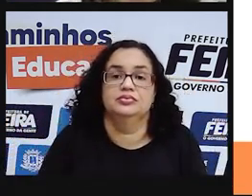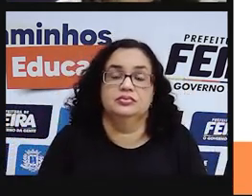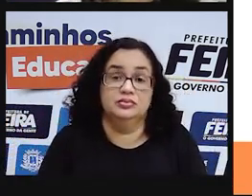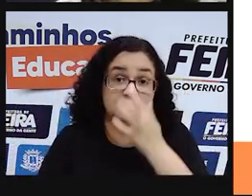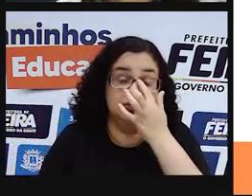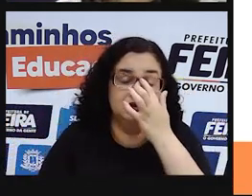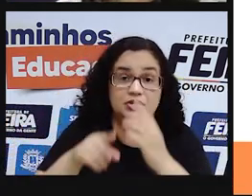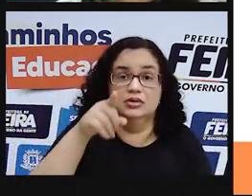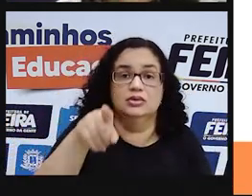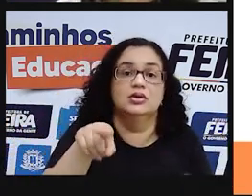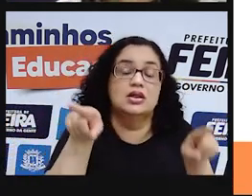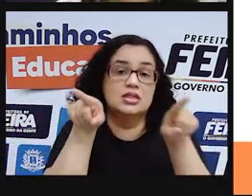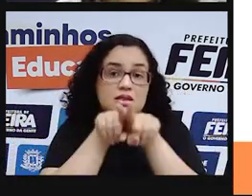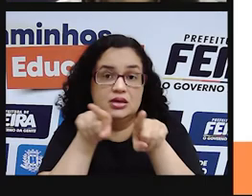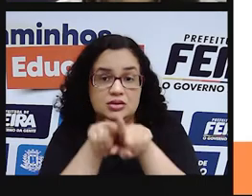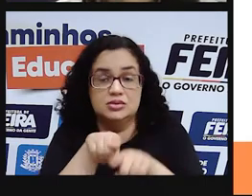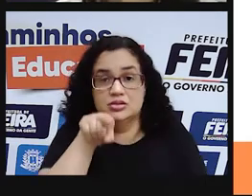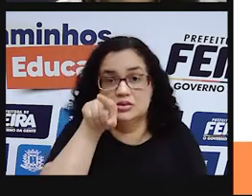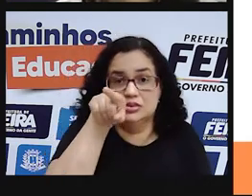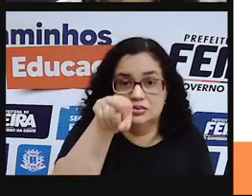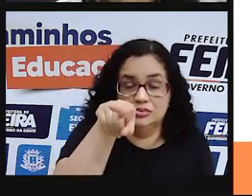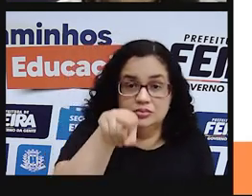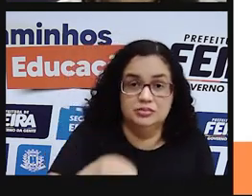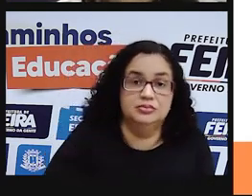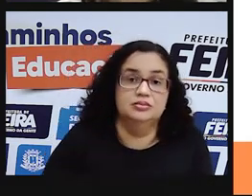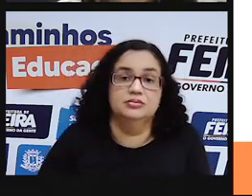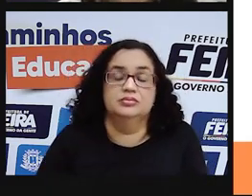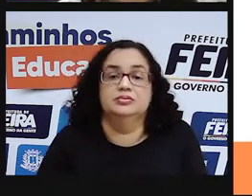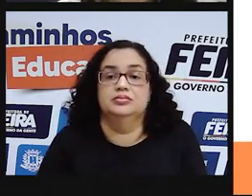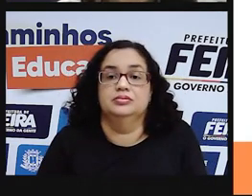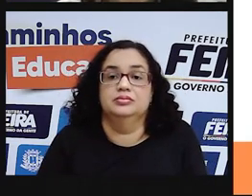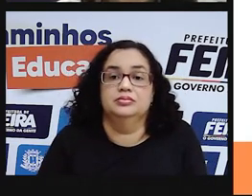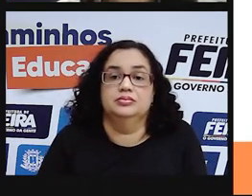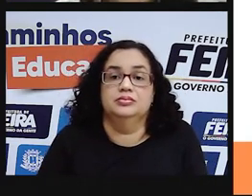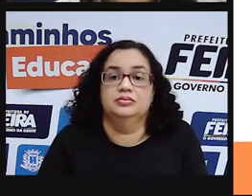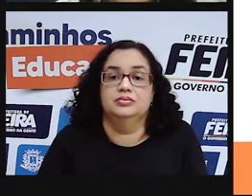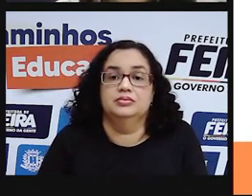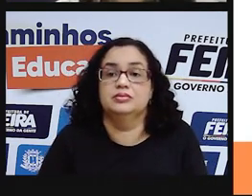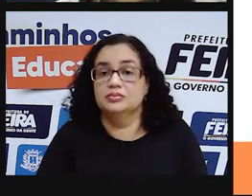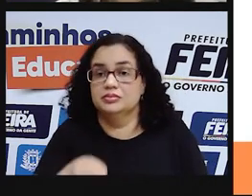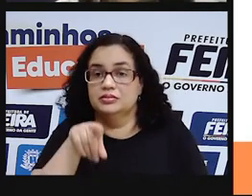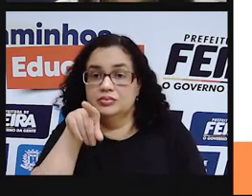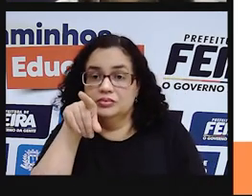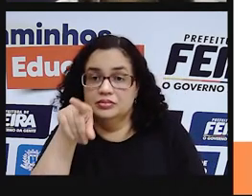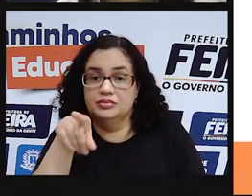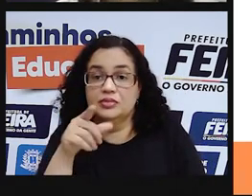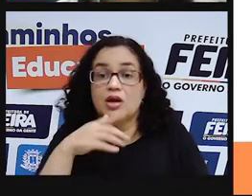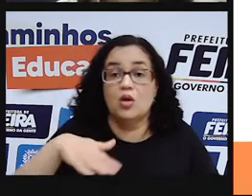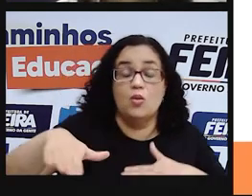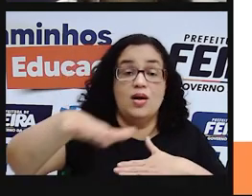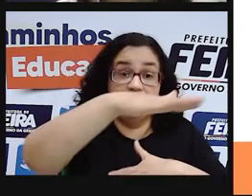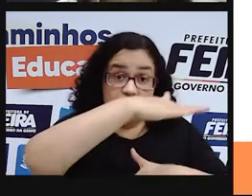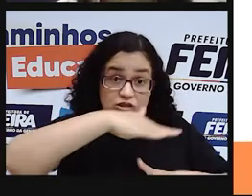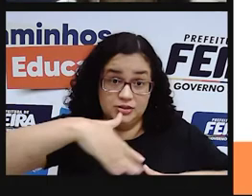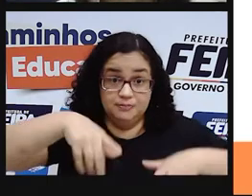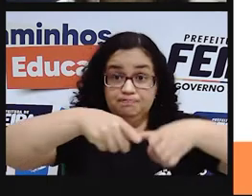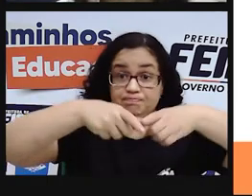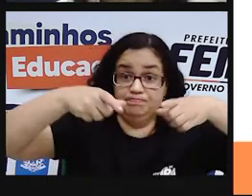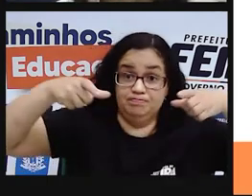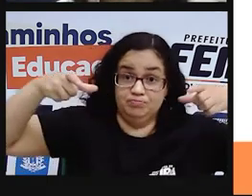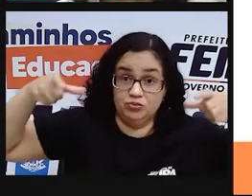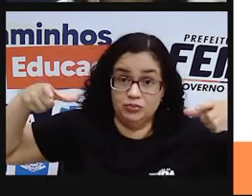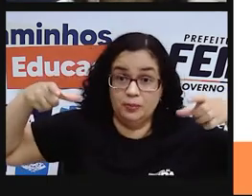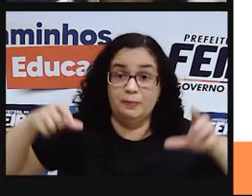Oi e aí mais uma Lagoa Lagoa Salgada e a lagoa salgada com a área de